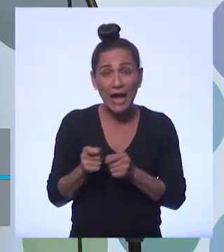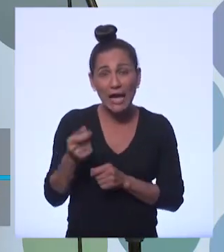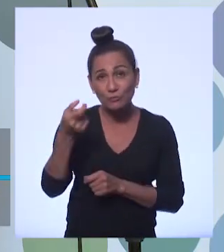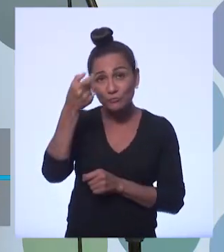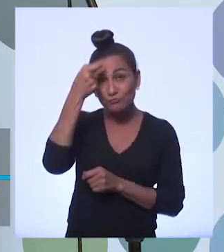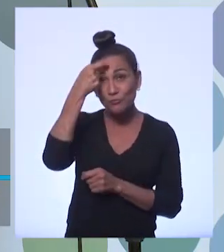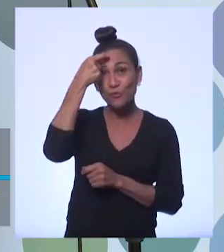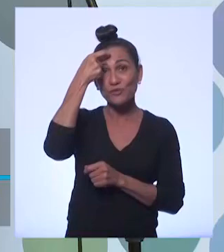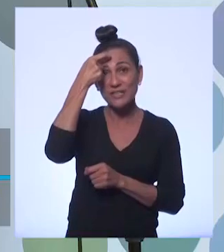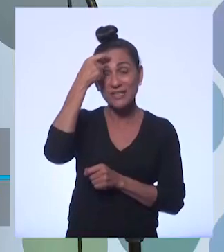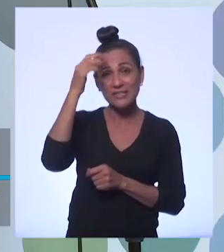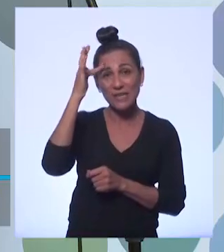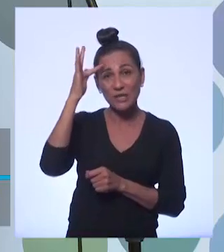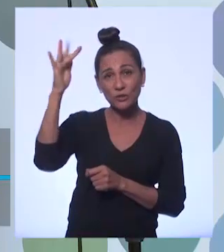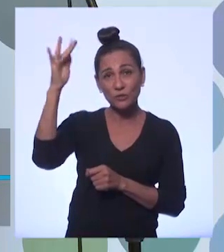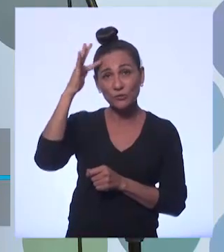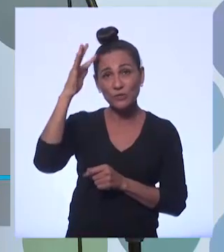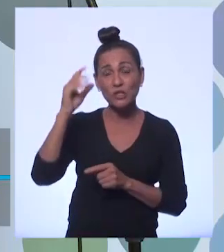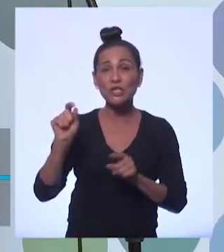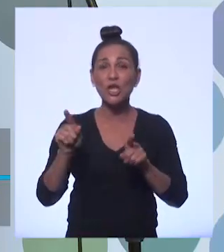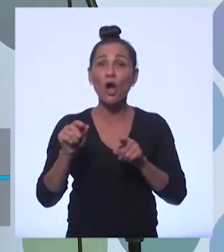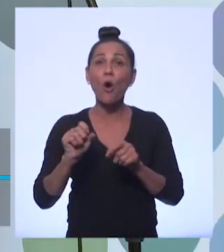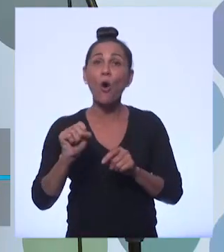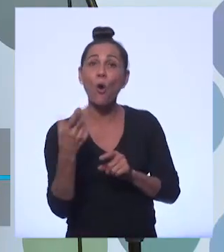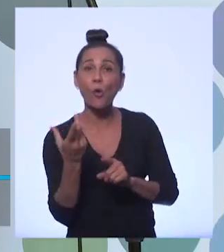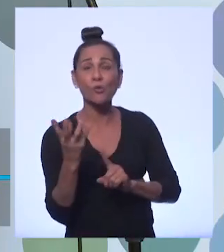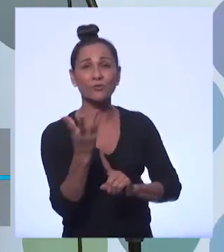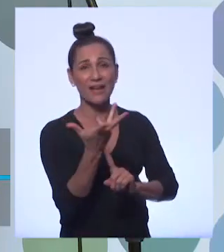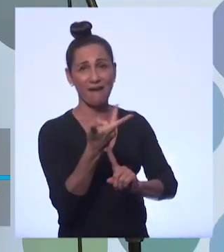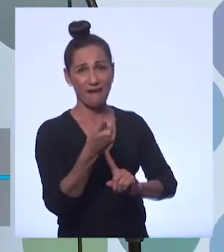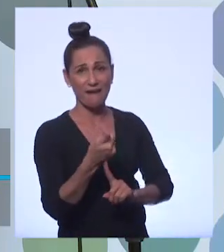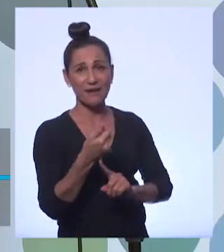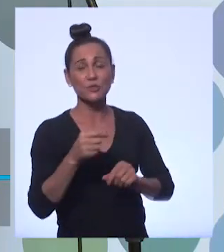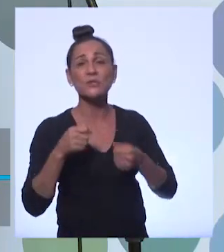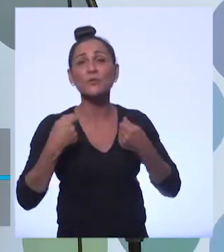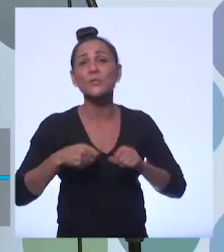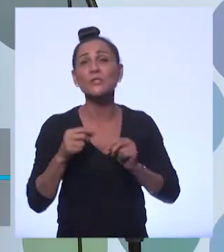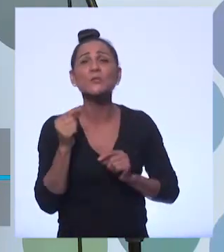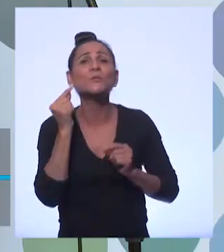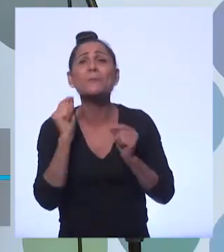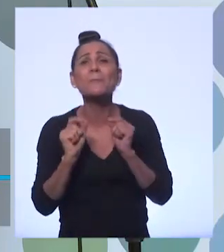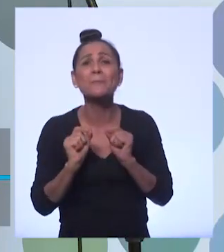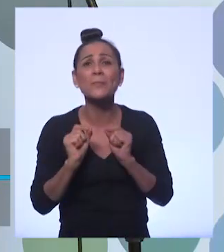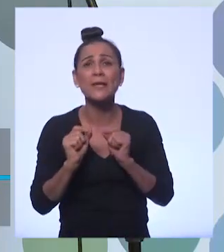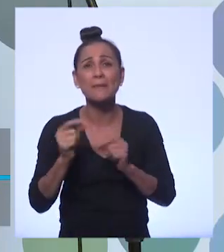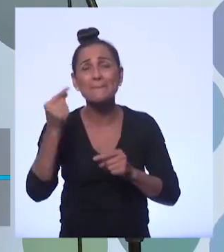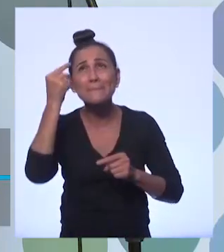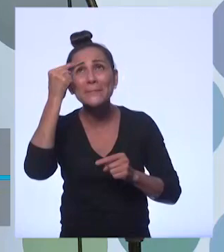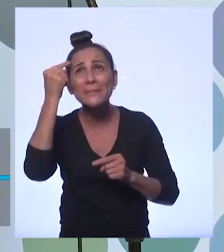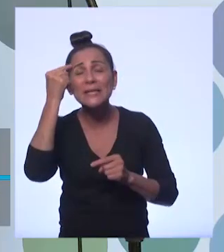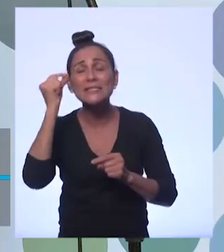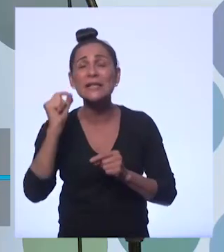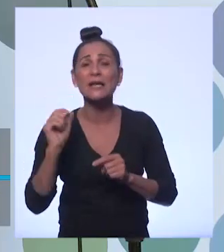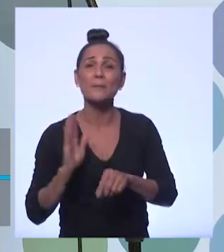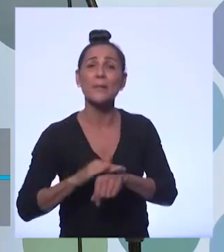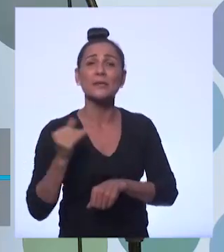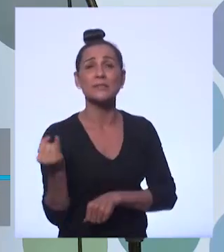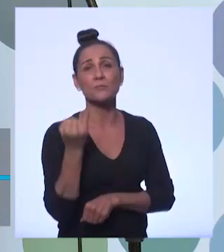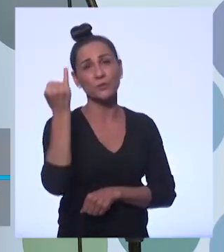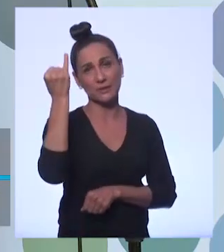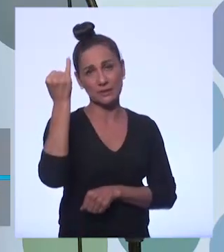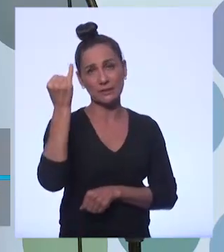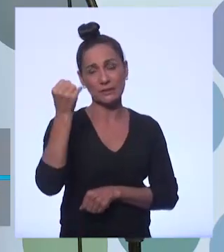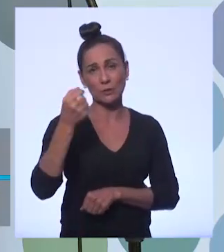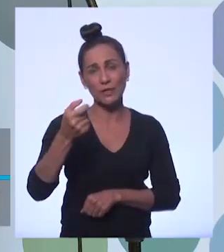tanto da filosofia quanto da arte, mas eu quero pensar algumas questões que são muito importantes a respeito do